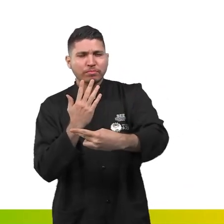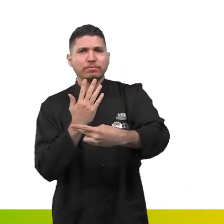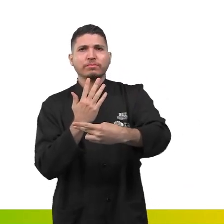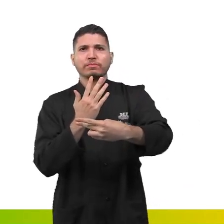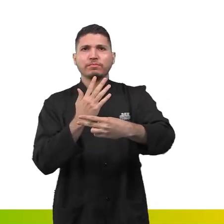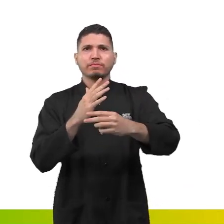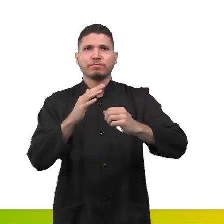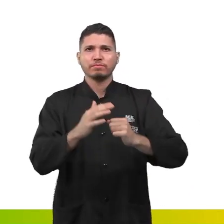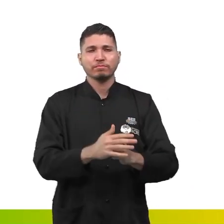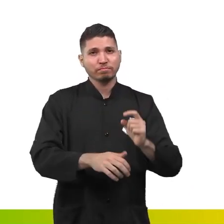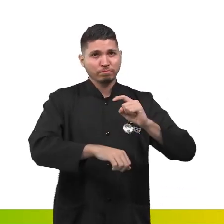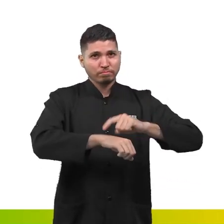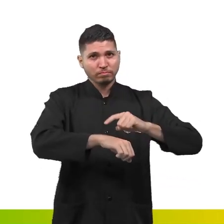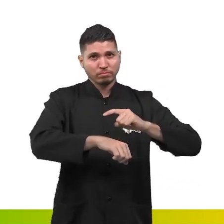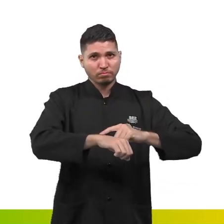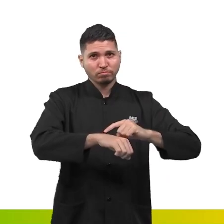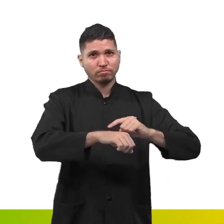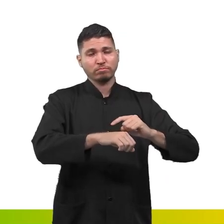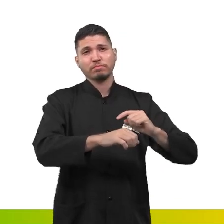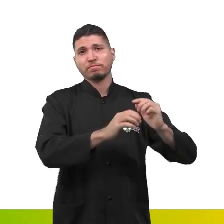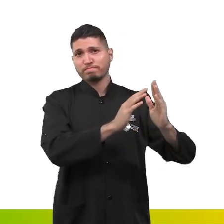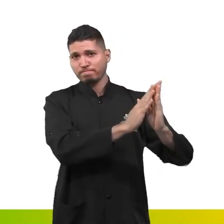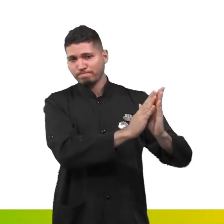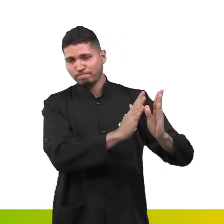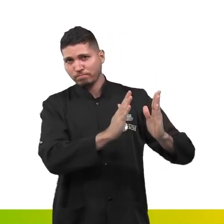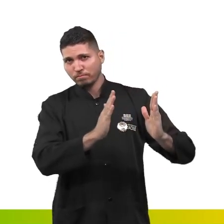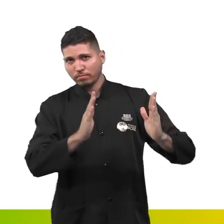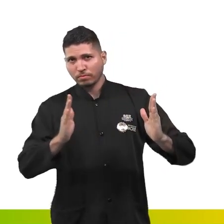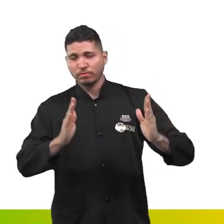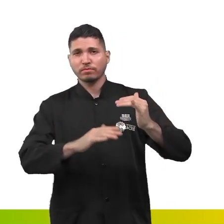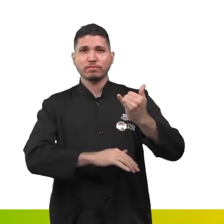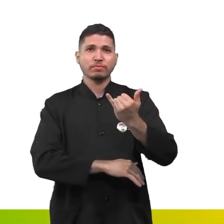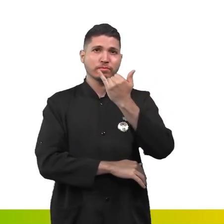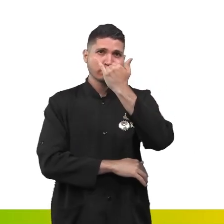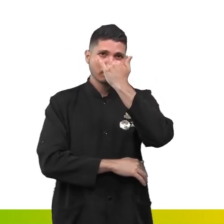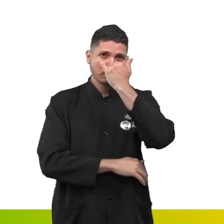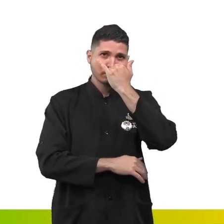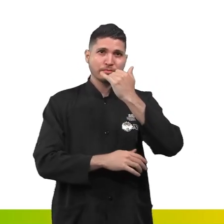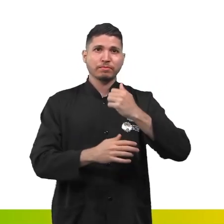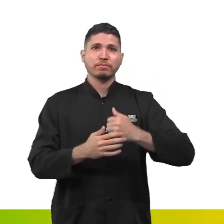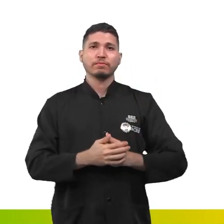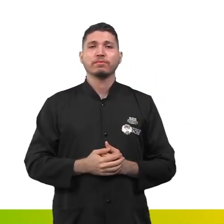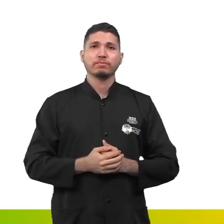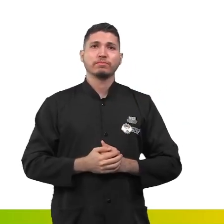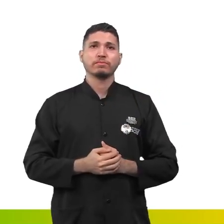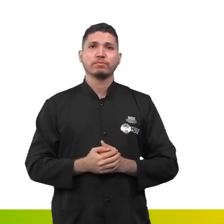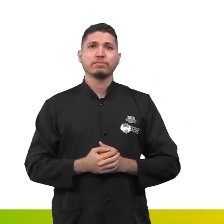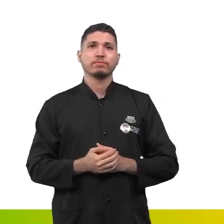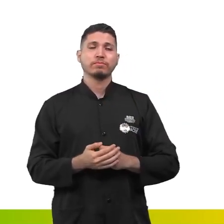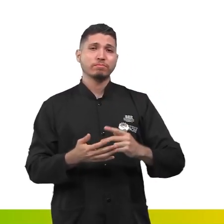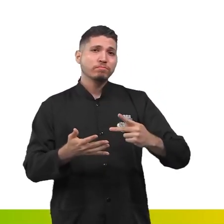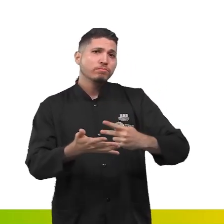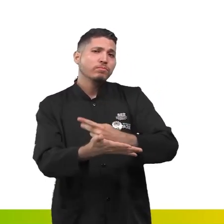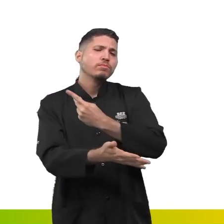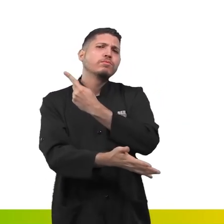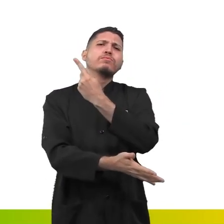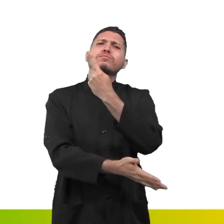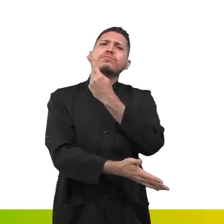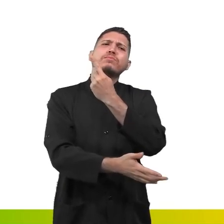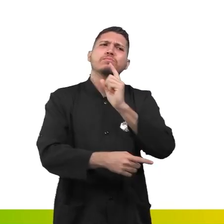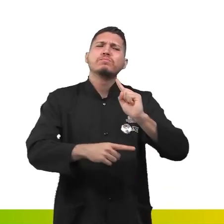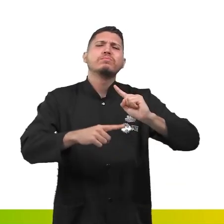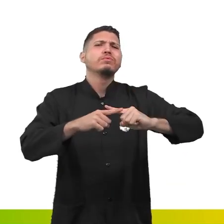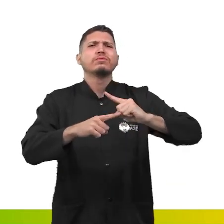consequências a longo prazo destes desastres. Então, o que causou e quais estão sendo